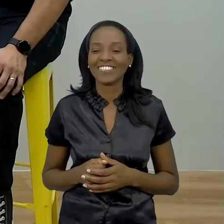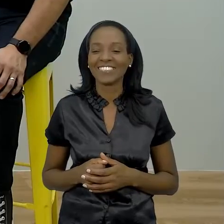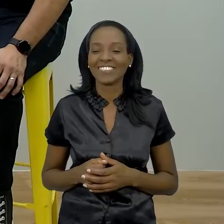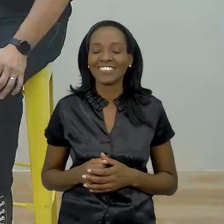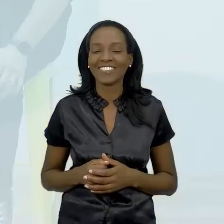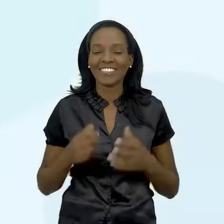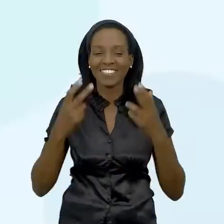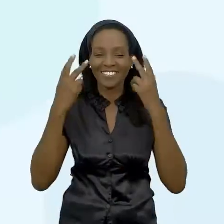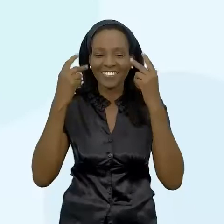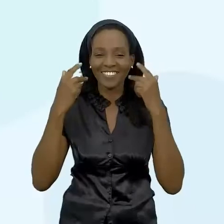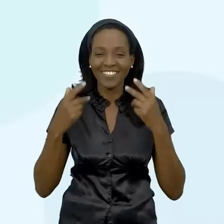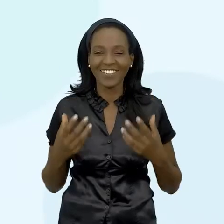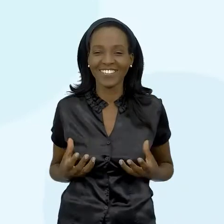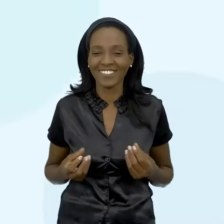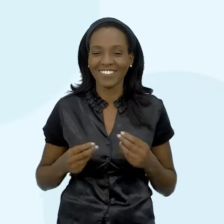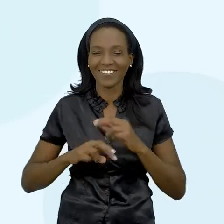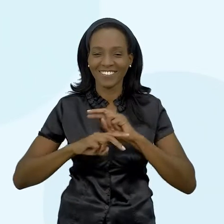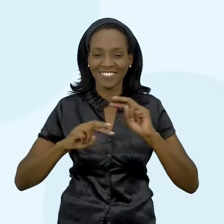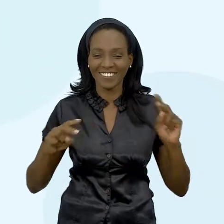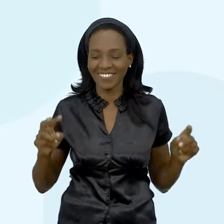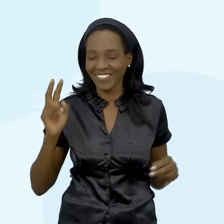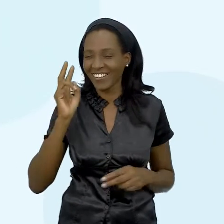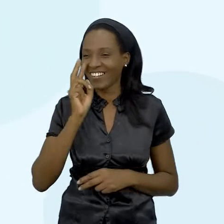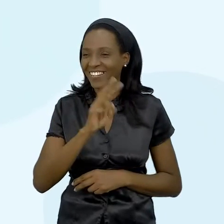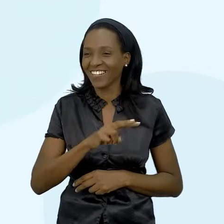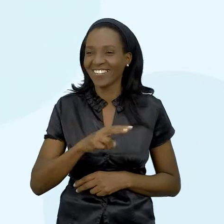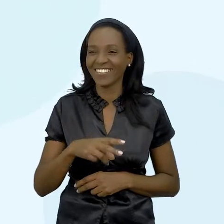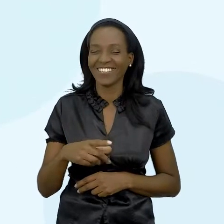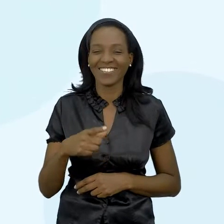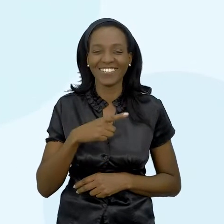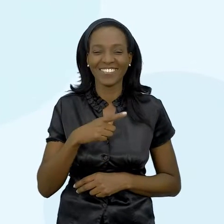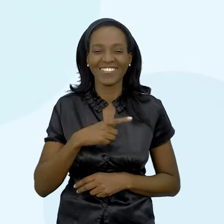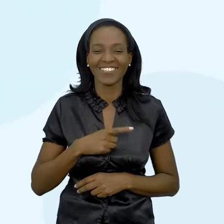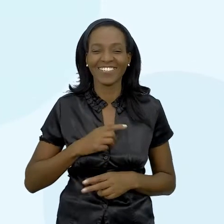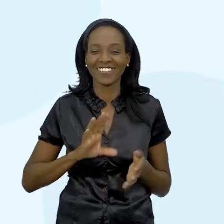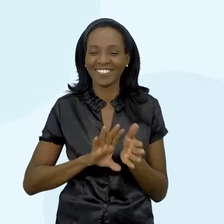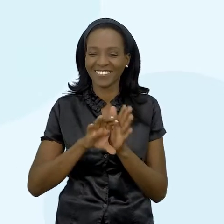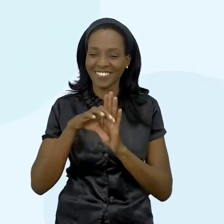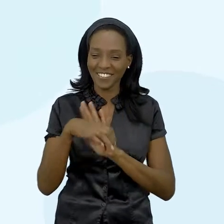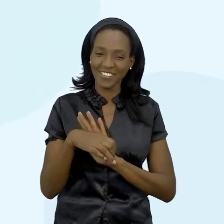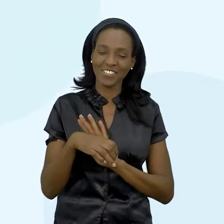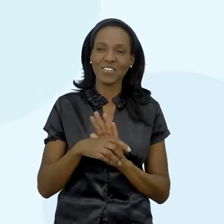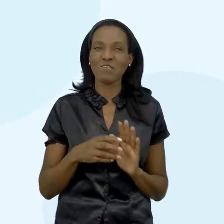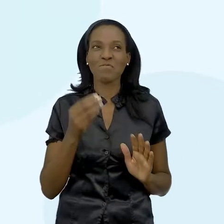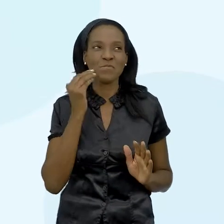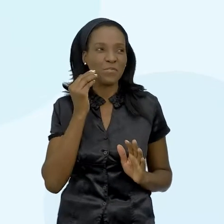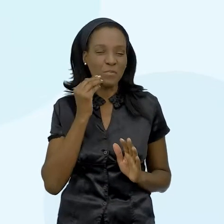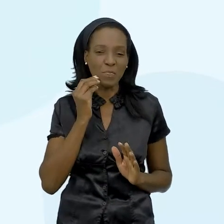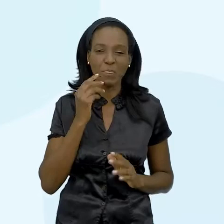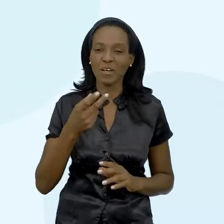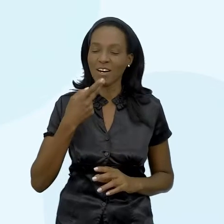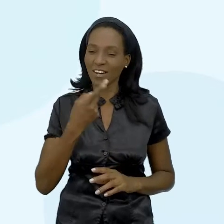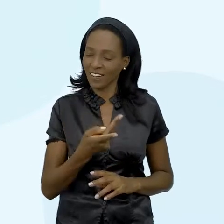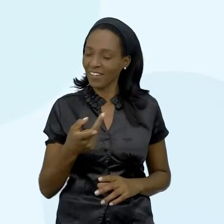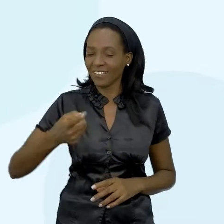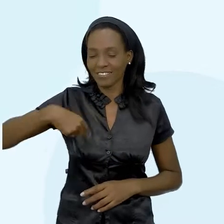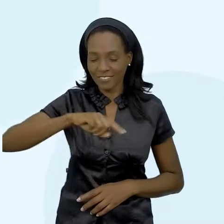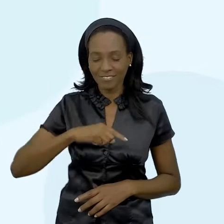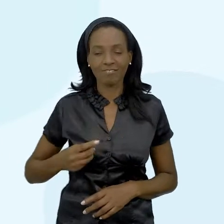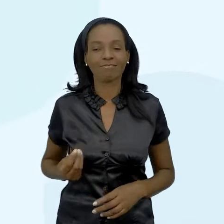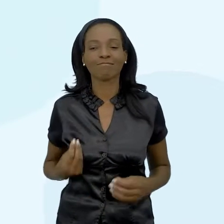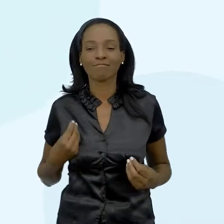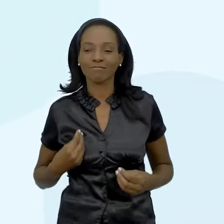é muito comum a gente ver em vários momentos existindo teorias que vão tentar dizer que nós vivemos e